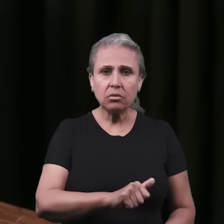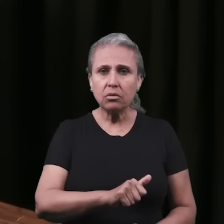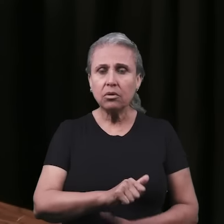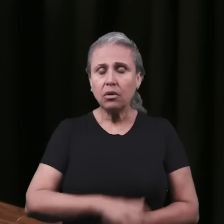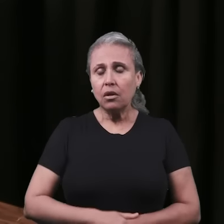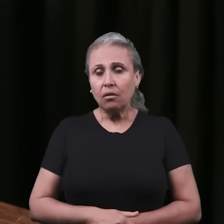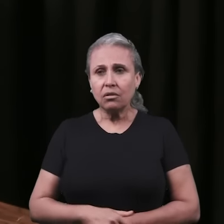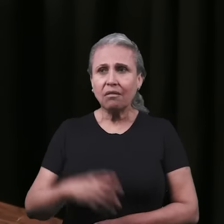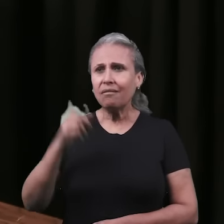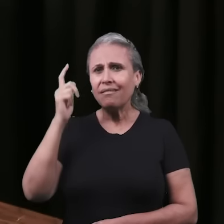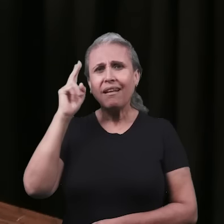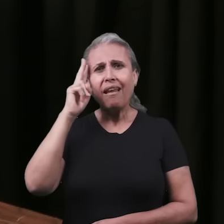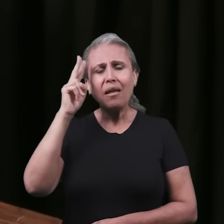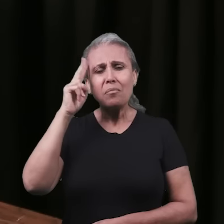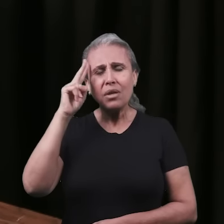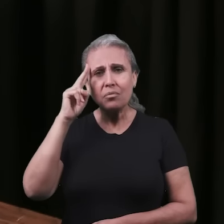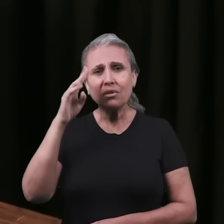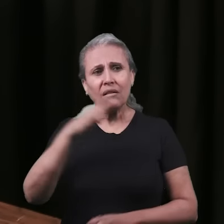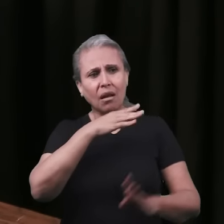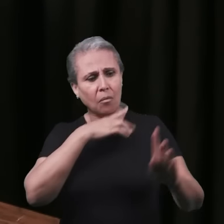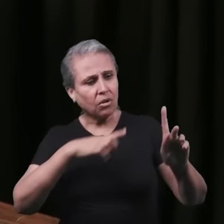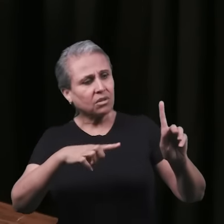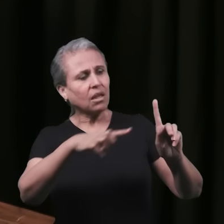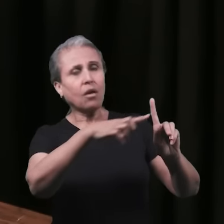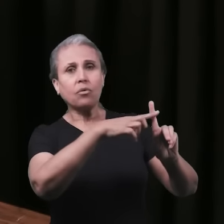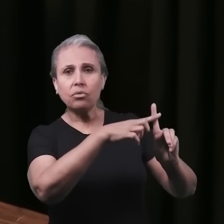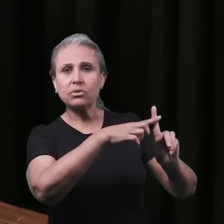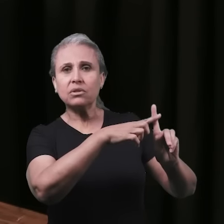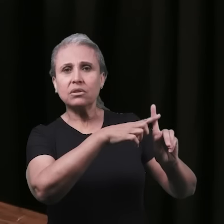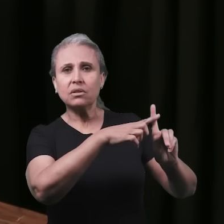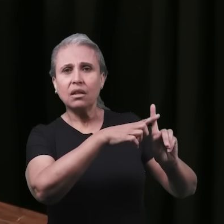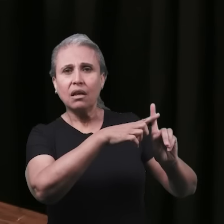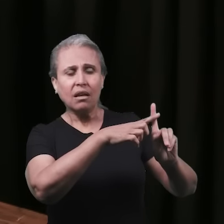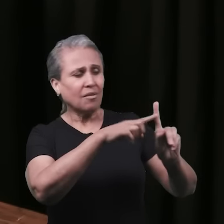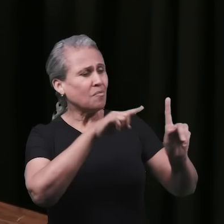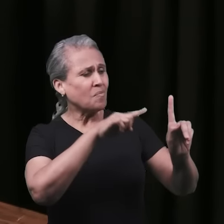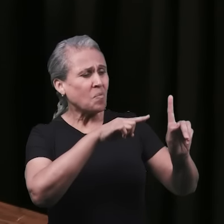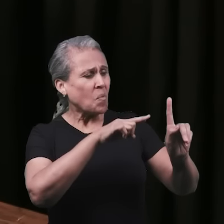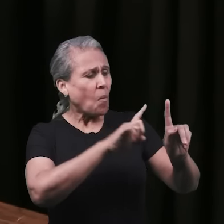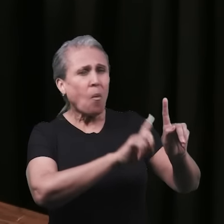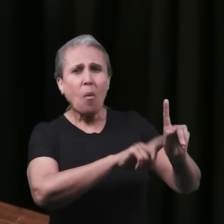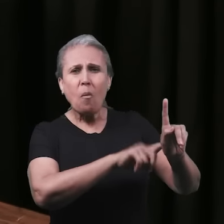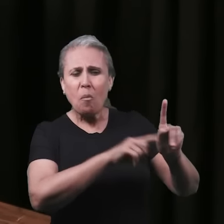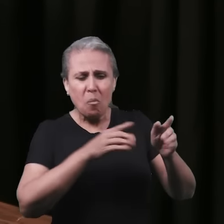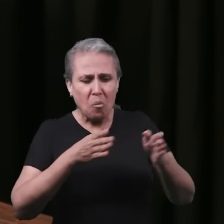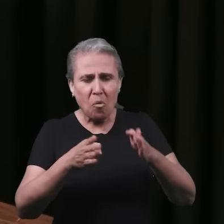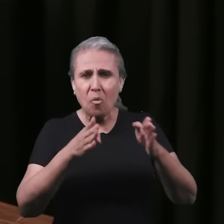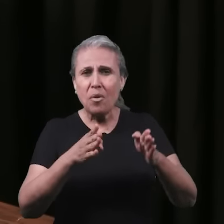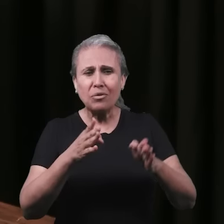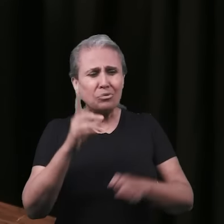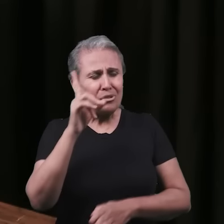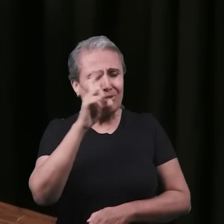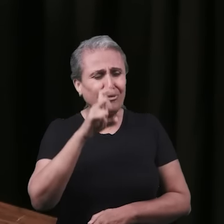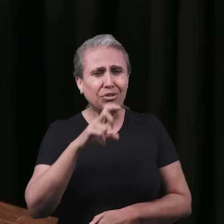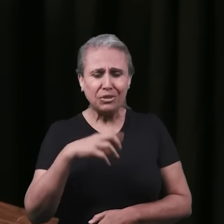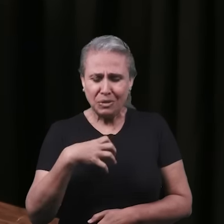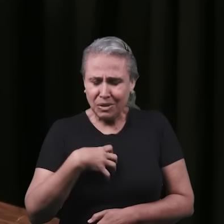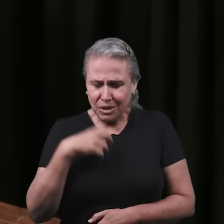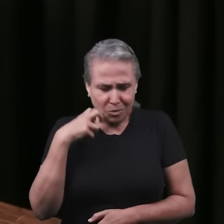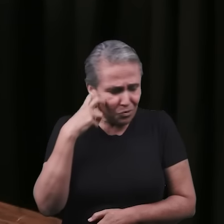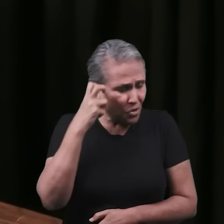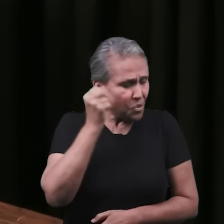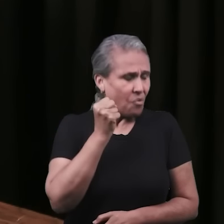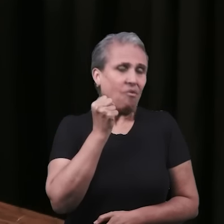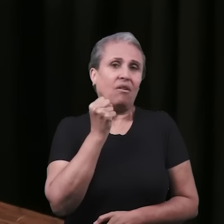pensar no sacrifício do Senhor Jesus, que de fato é algo que nos constrange, né? Todo o contexto do sacrifício do Senhor Jesus, o